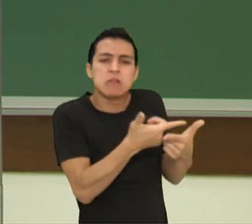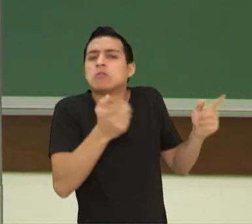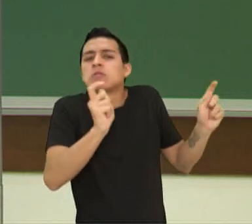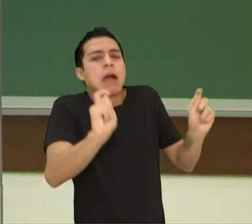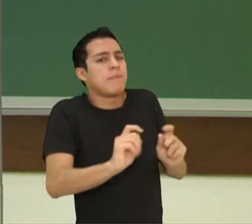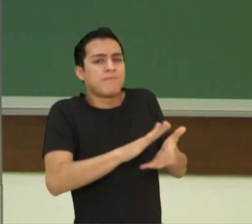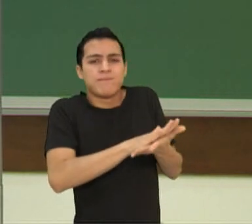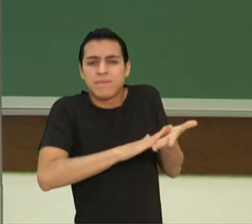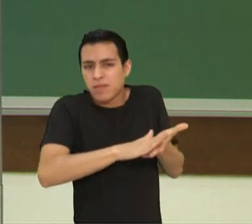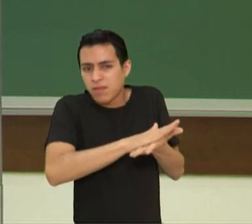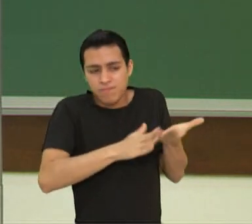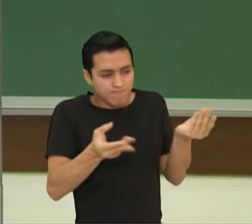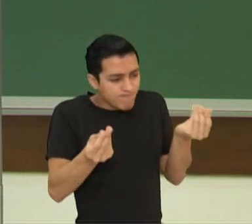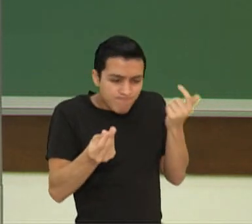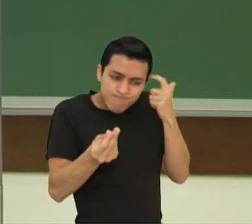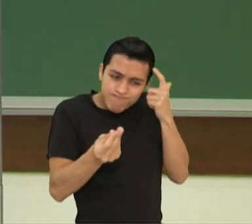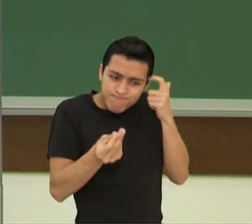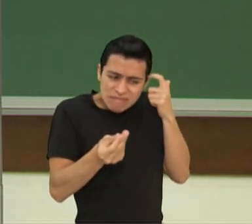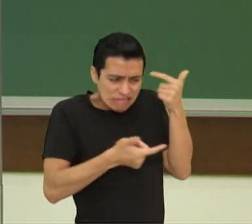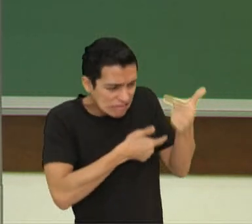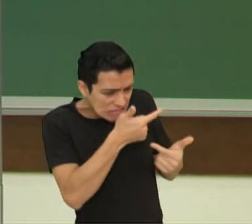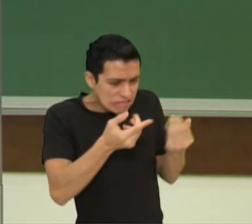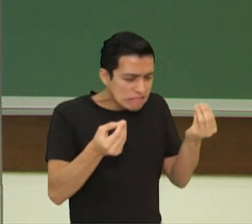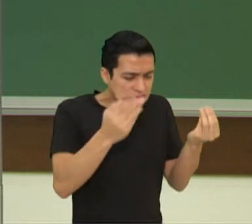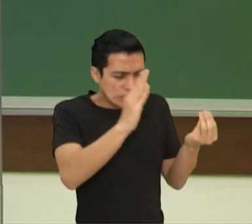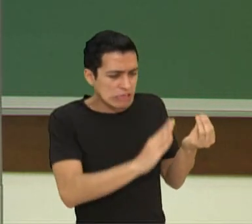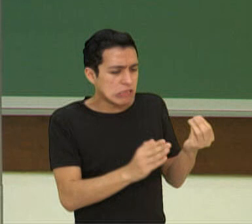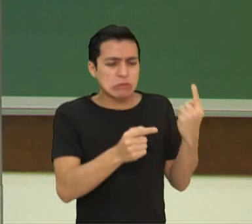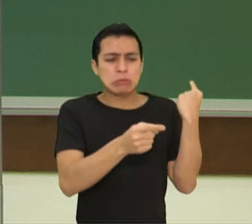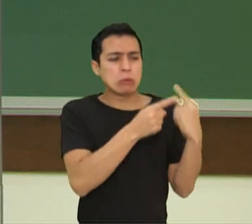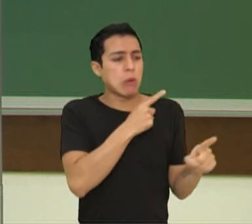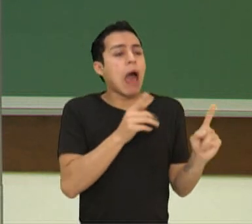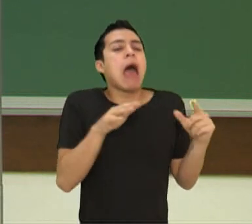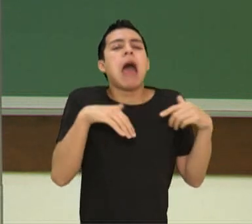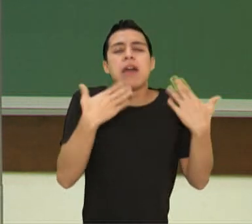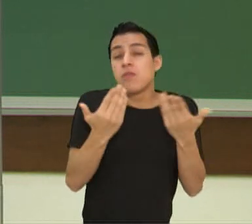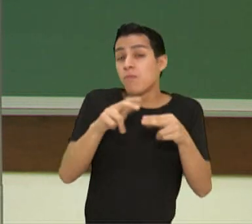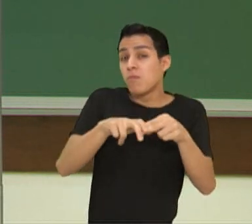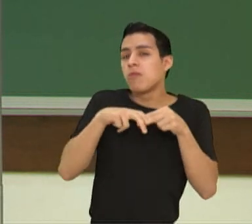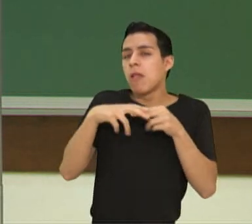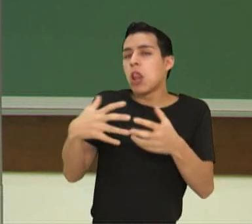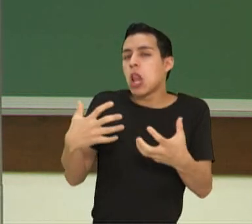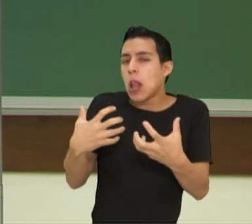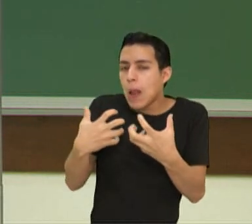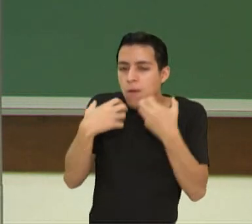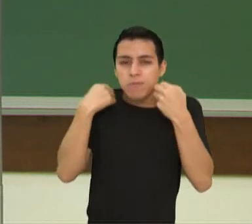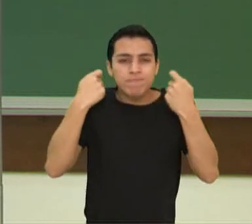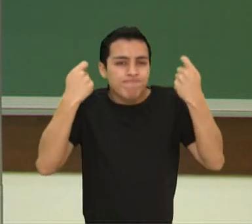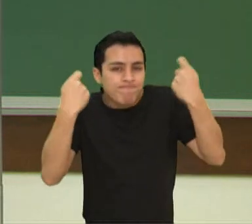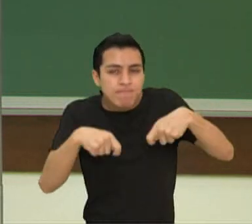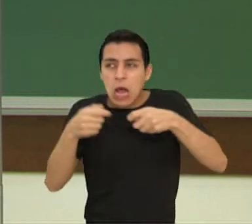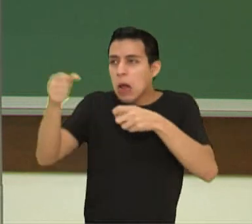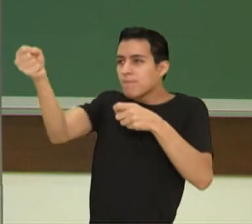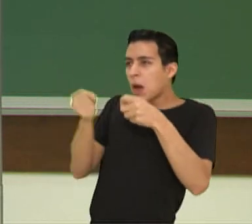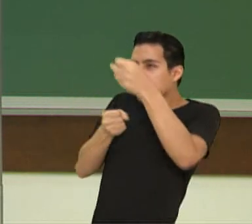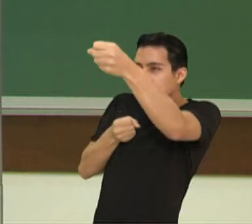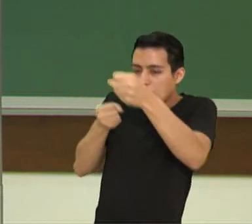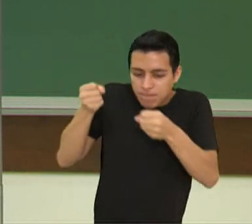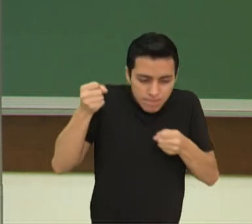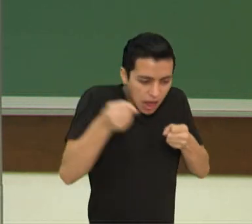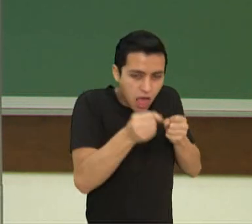inaptibilidade para o trabalho no Brasil. Então, era lucrativo e necessário